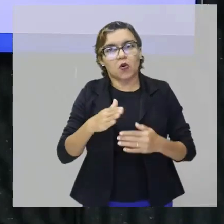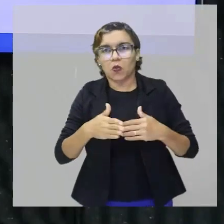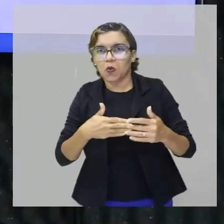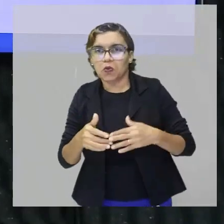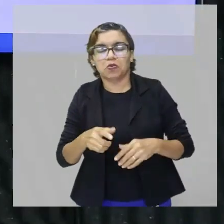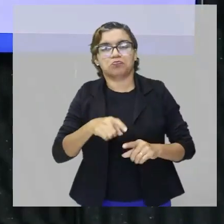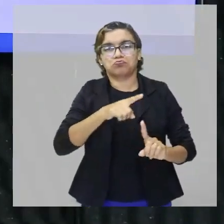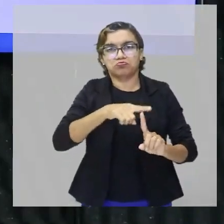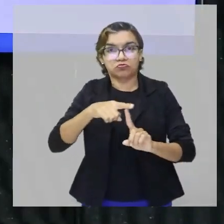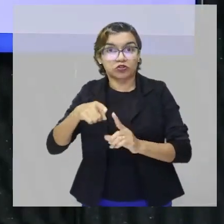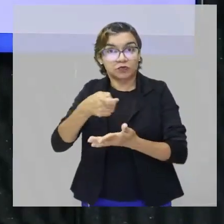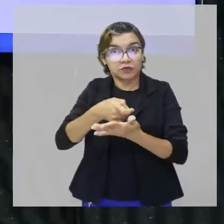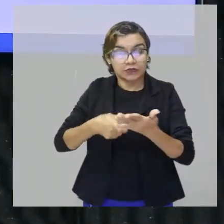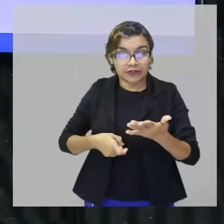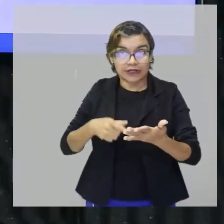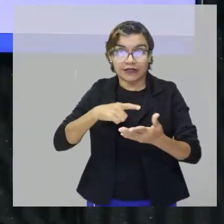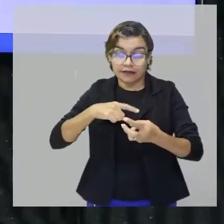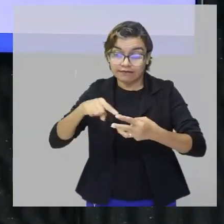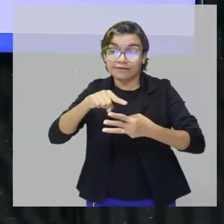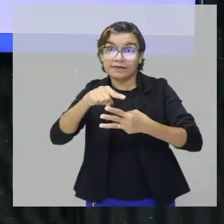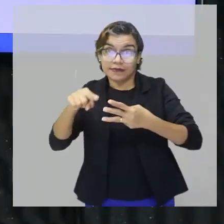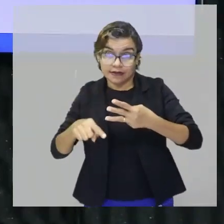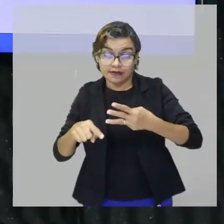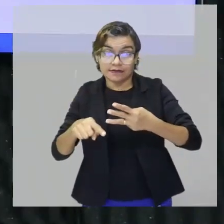3 tipos de textos dissertativos: o